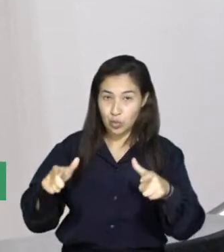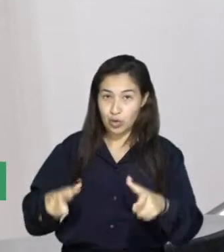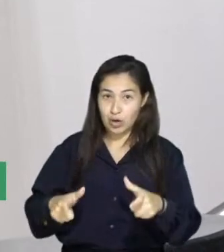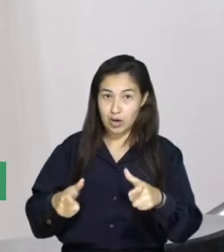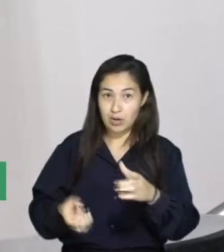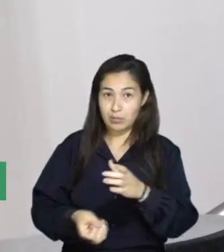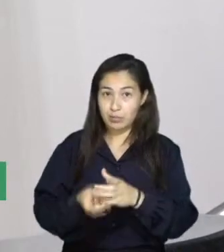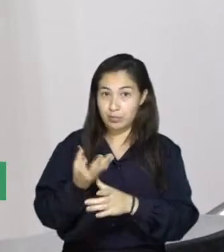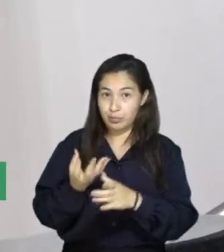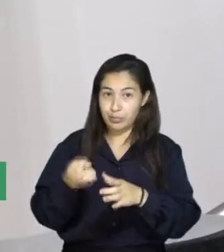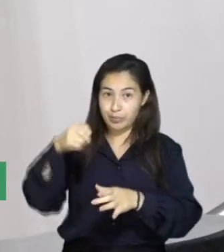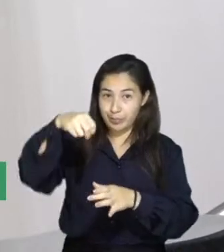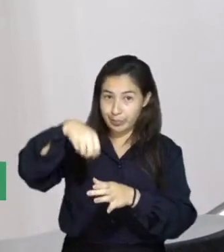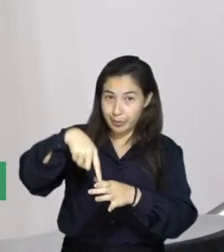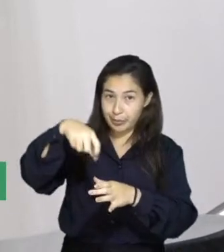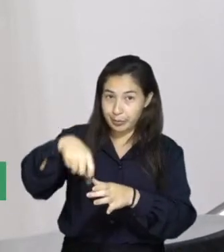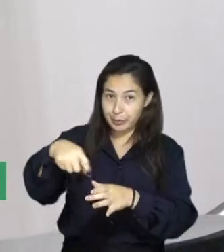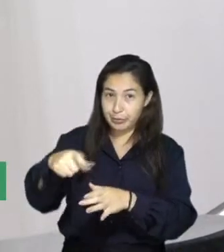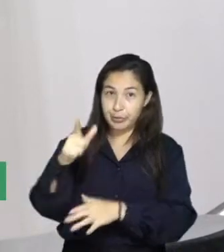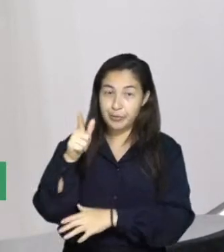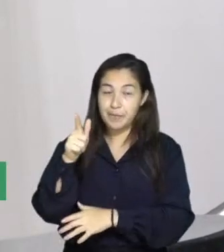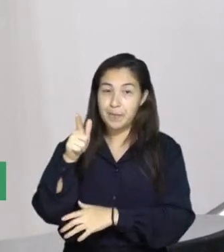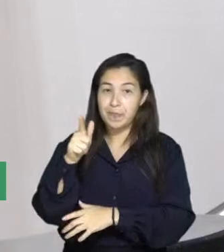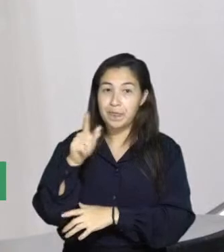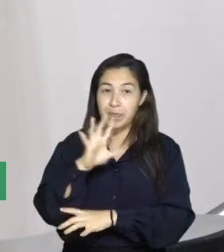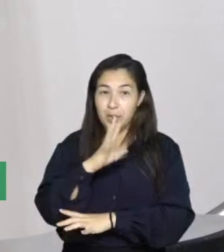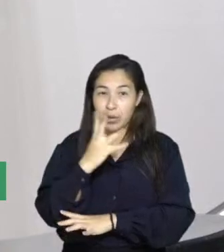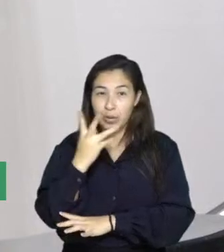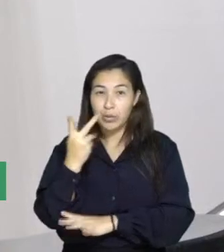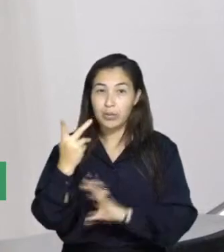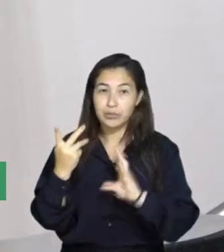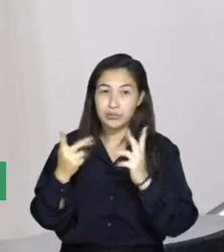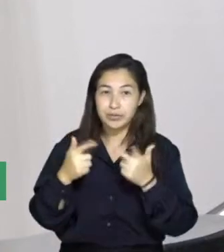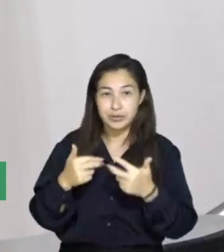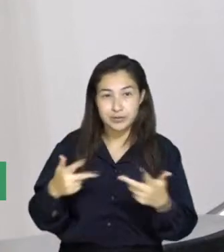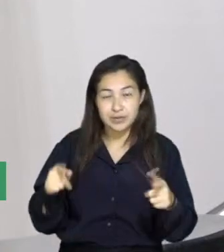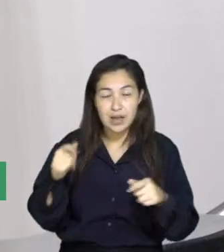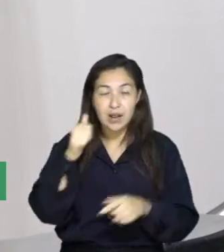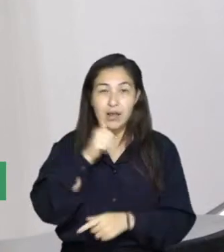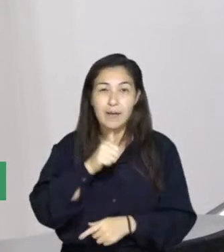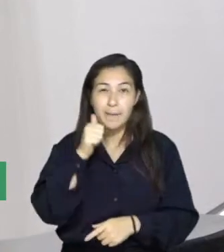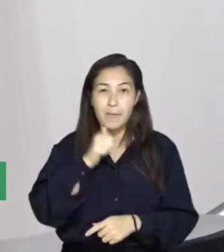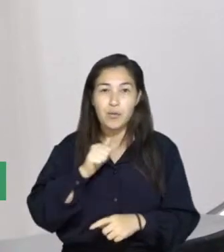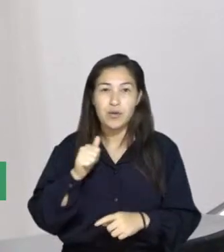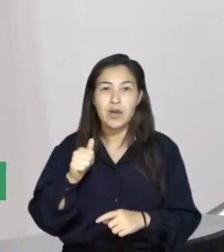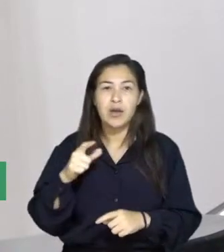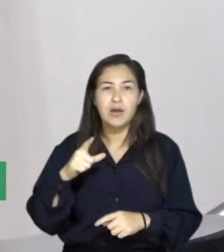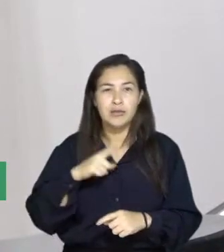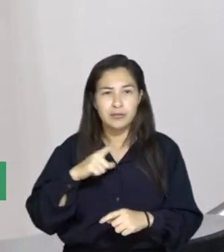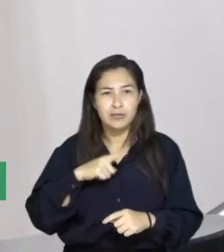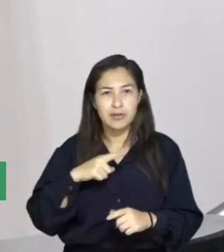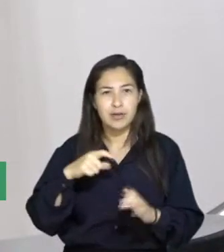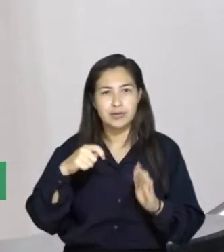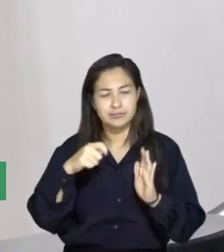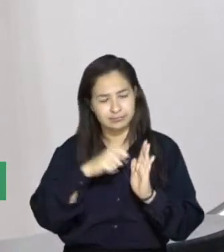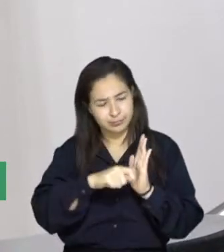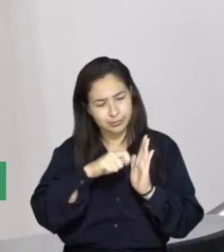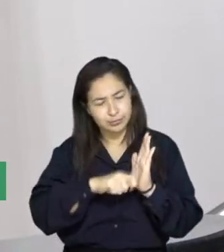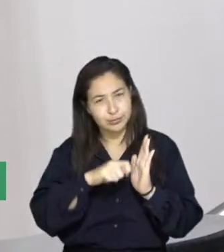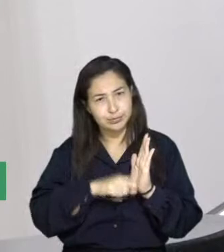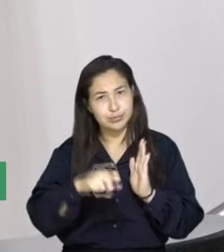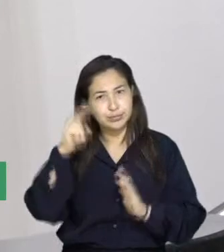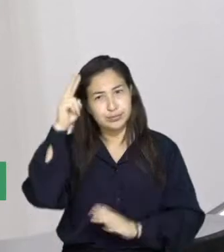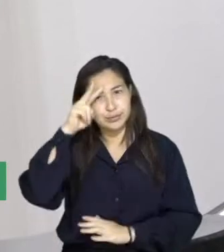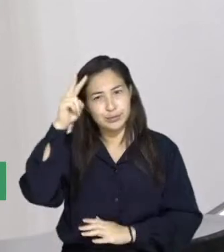relatos aqui são de mulheres agricultoras que se desafiaram a escrever a sua história, as suas